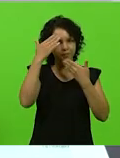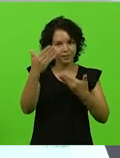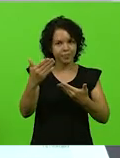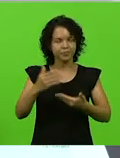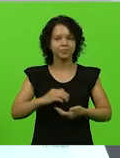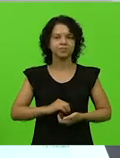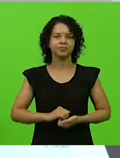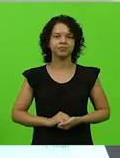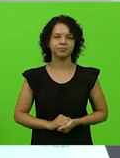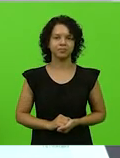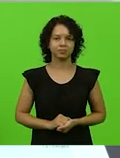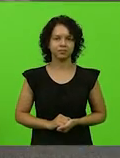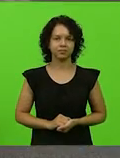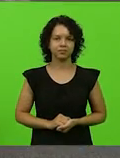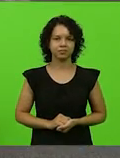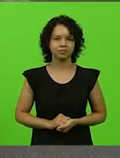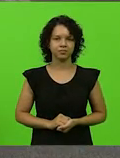muito obrigado